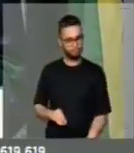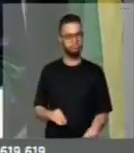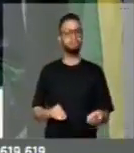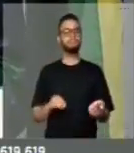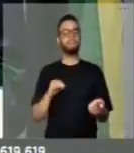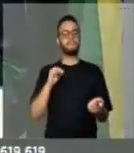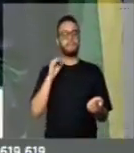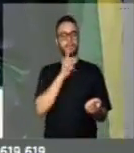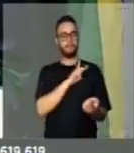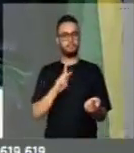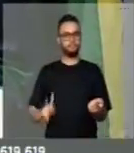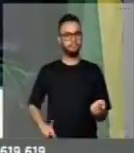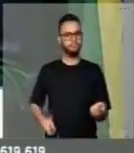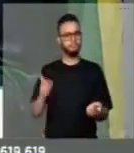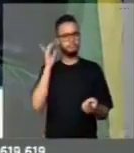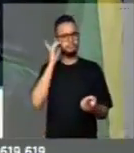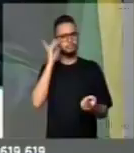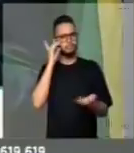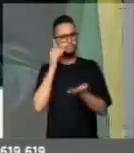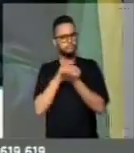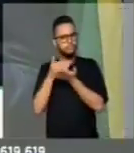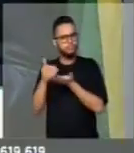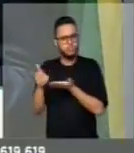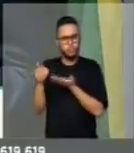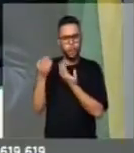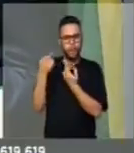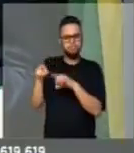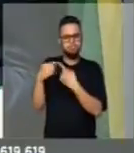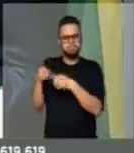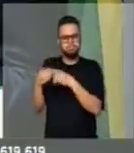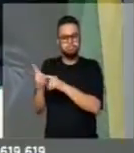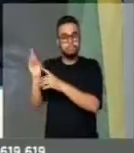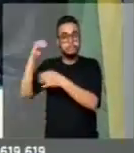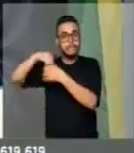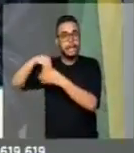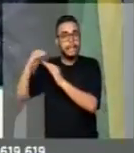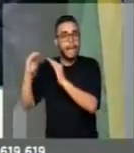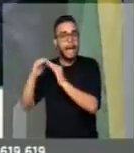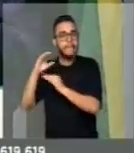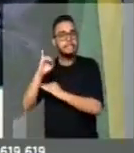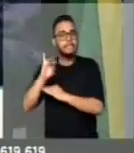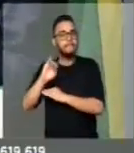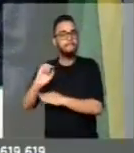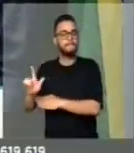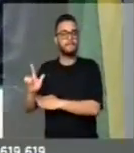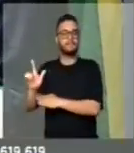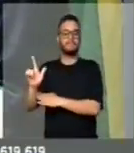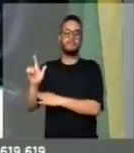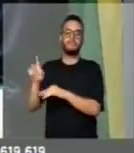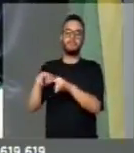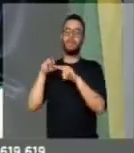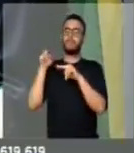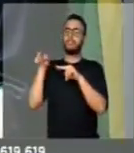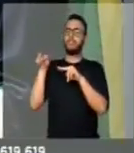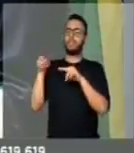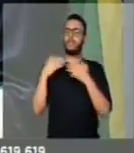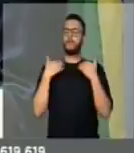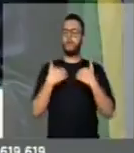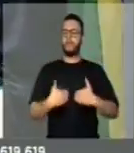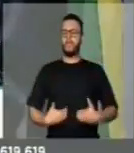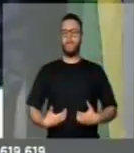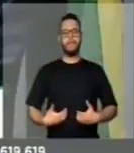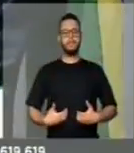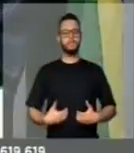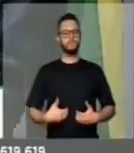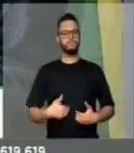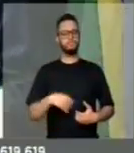a perseguir o Henrique Meirelles já na Casa Civil, com aquela sua postura de gerentona, de